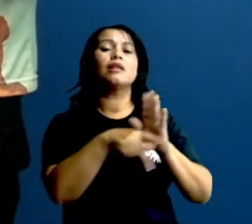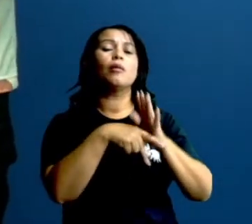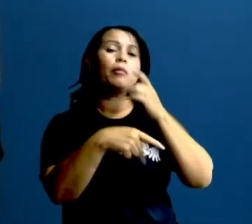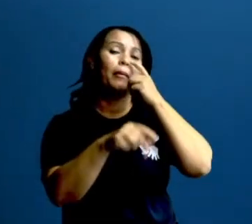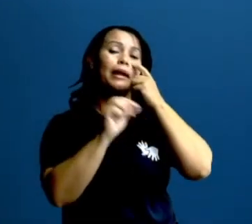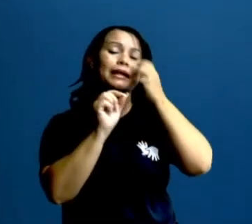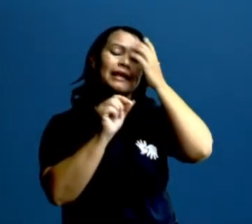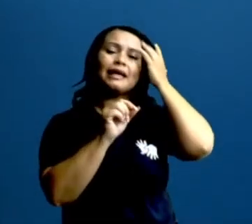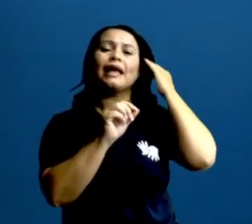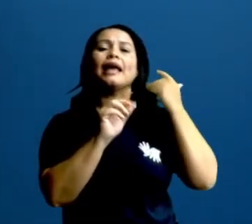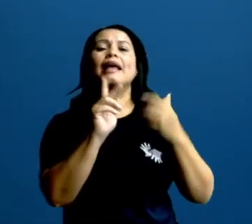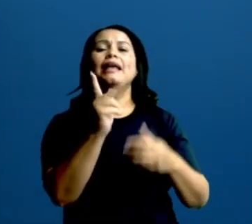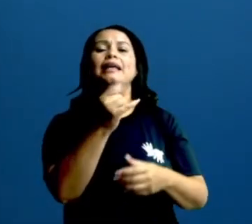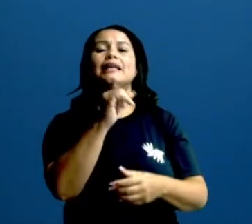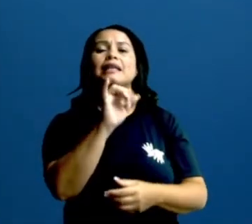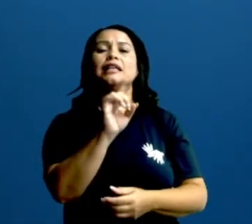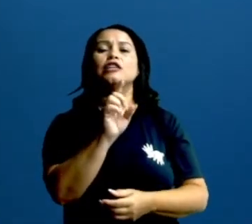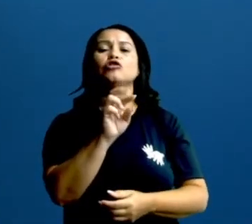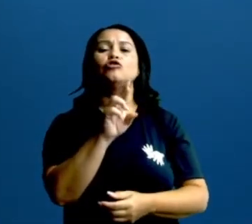propriedade